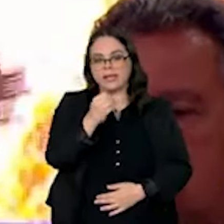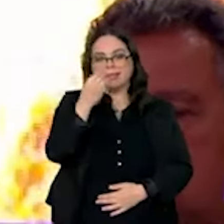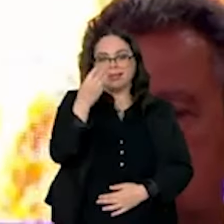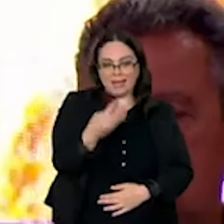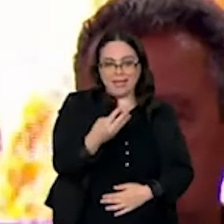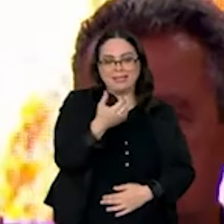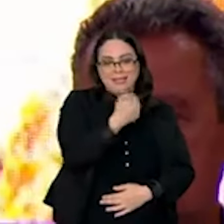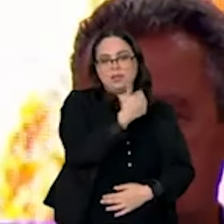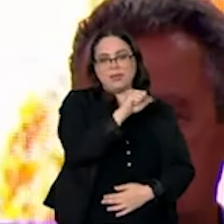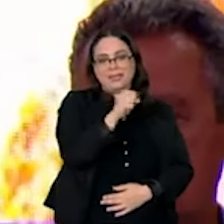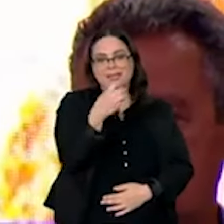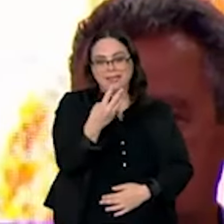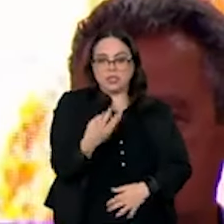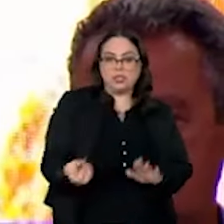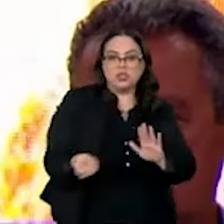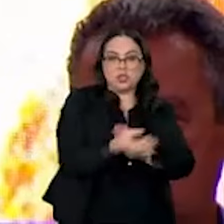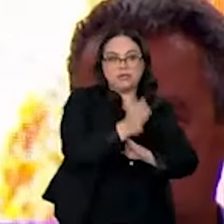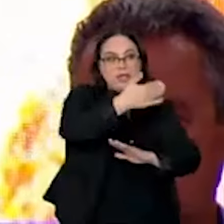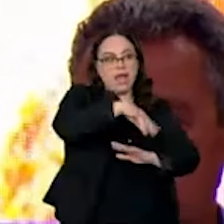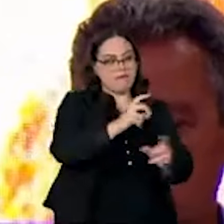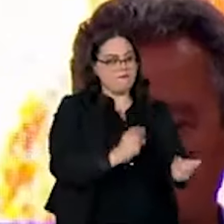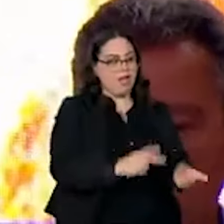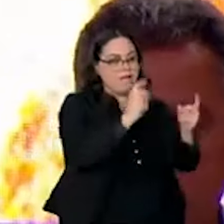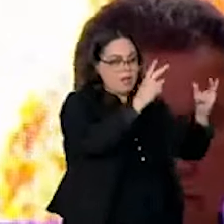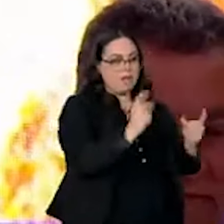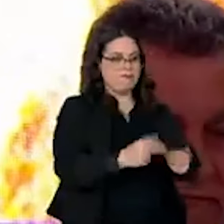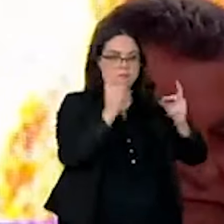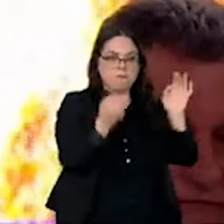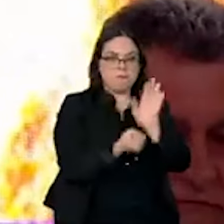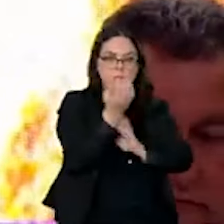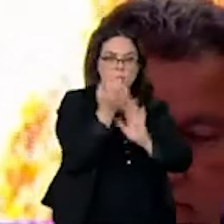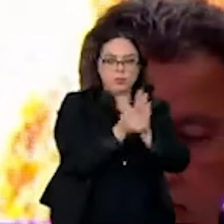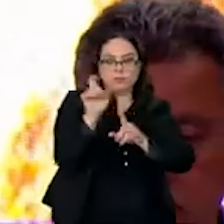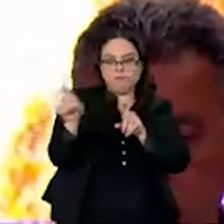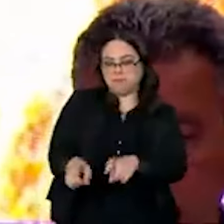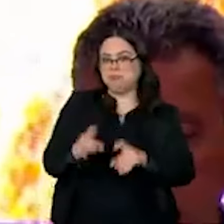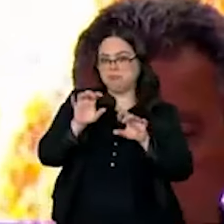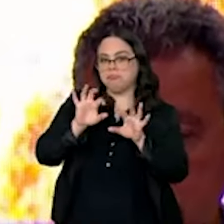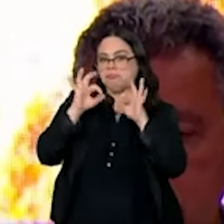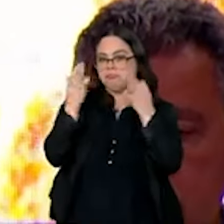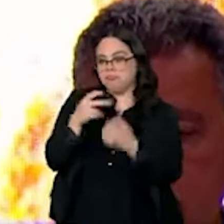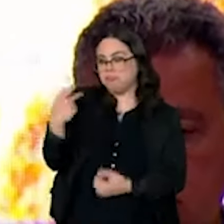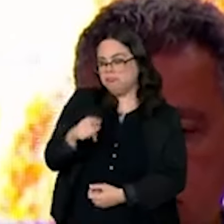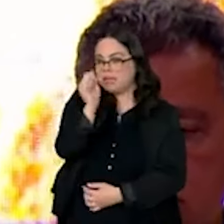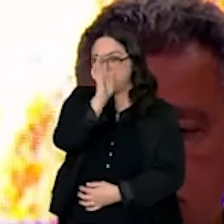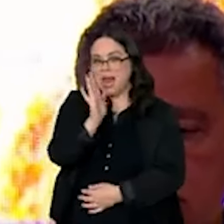183 novos mercados para os produtos agrícolas brasileiros.